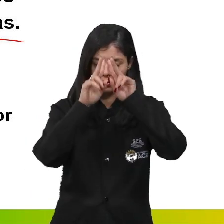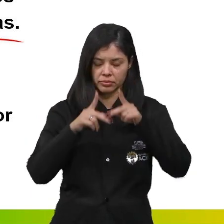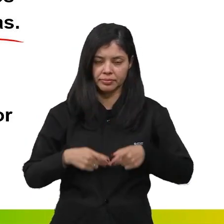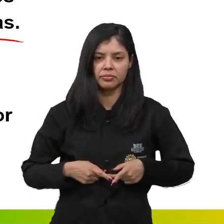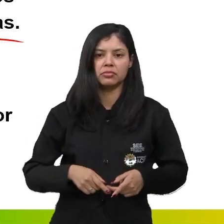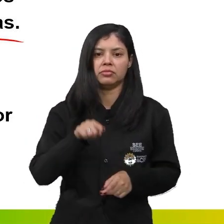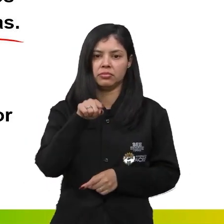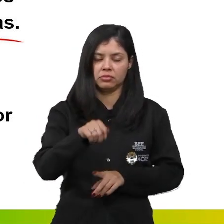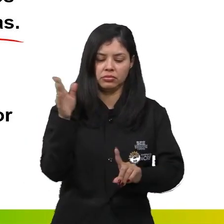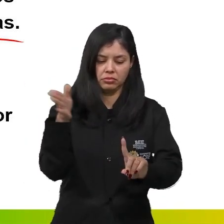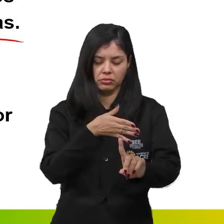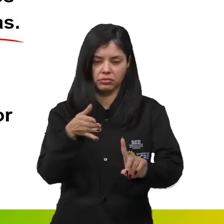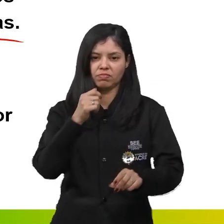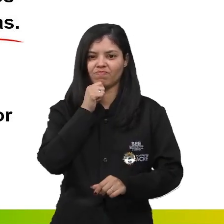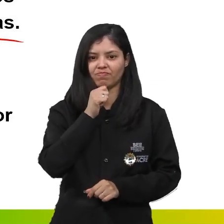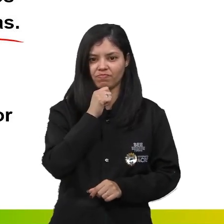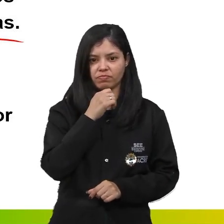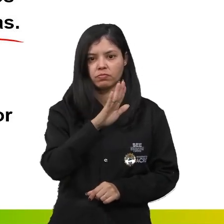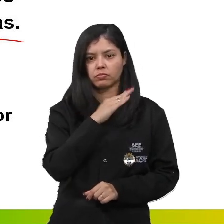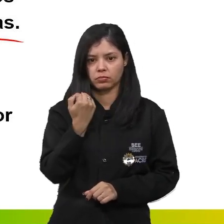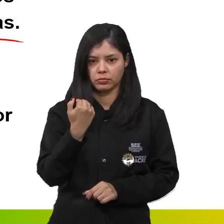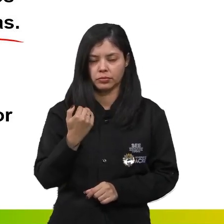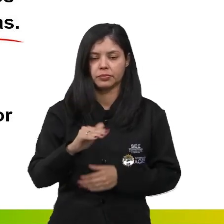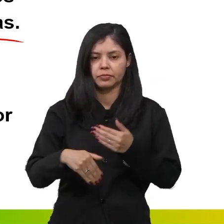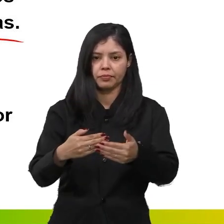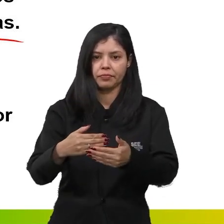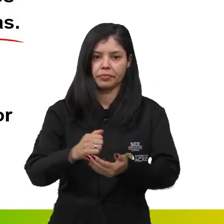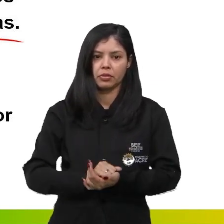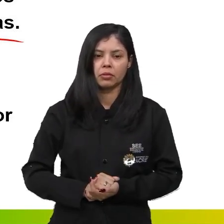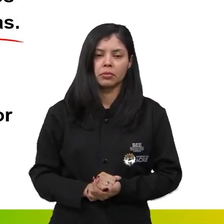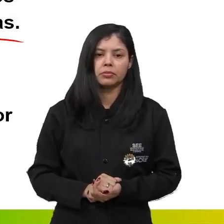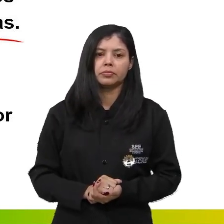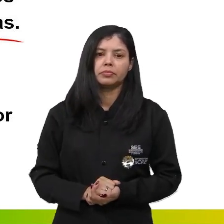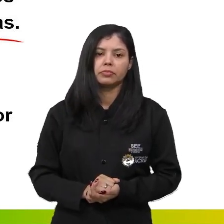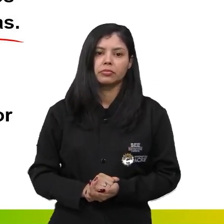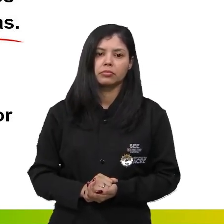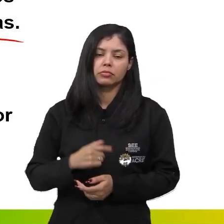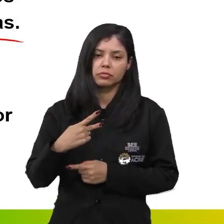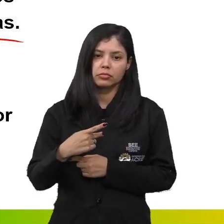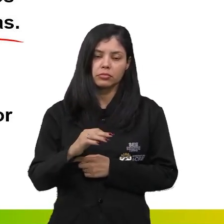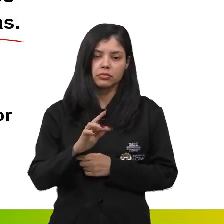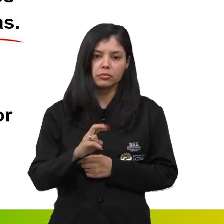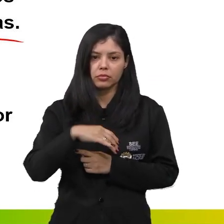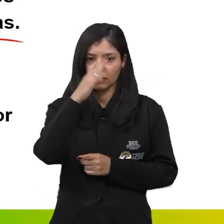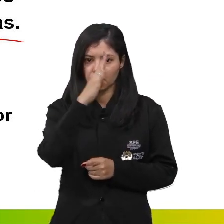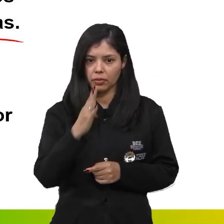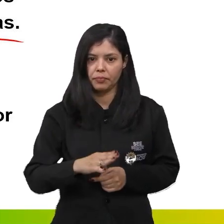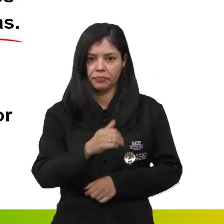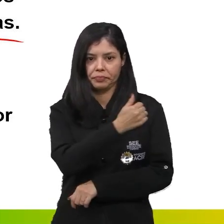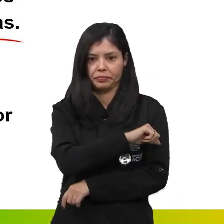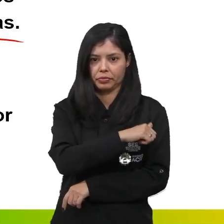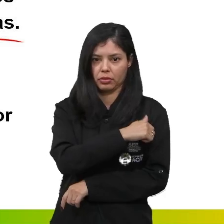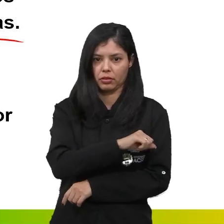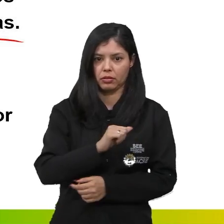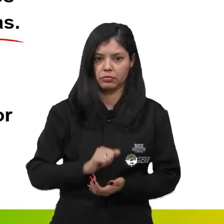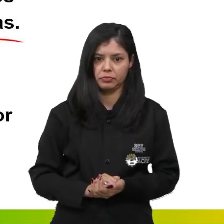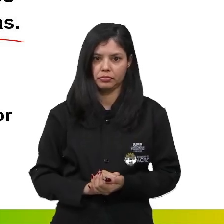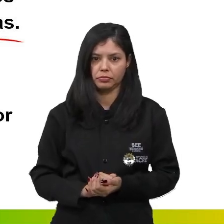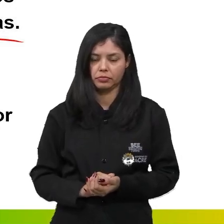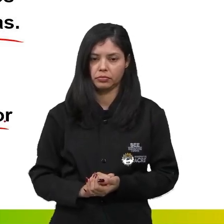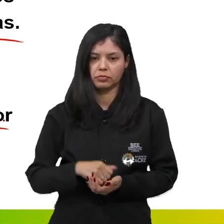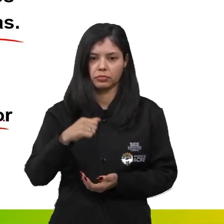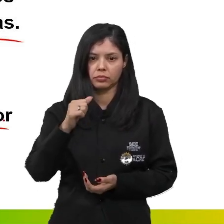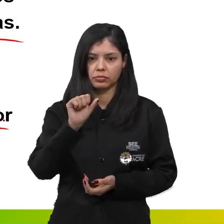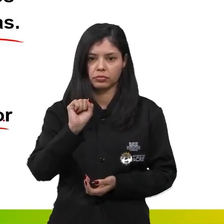muito maltratados e acabavam morrendo pelo caminho. Com isso, os portos brasileiros, como do Rio de